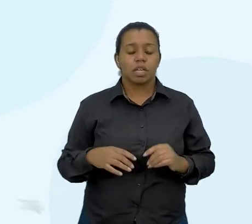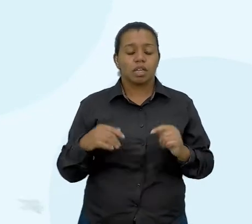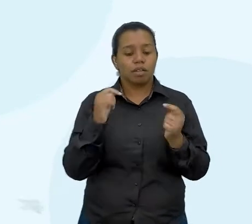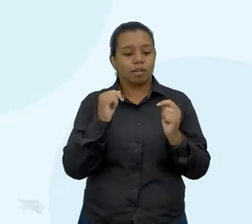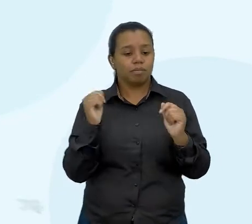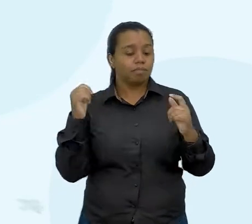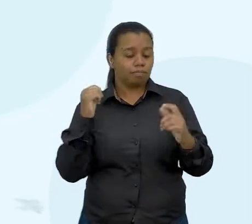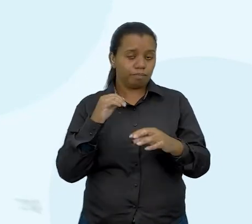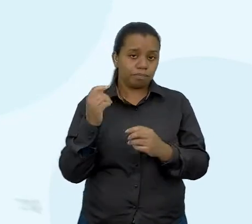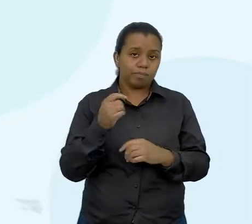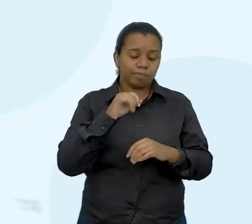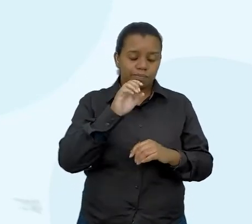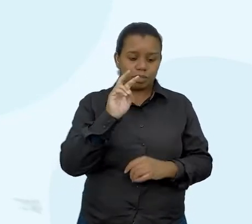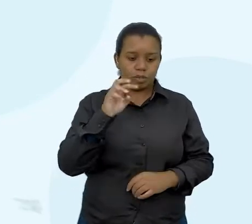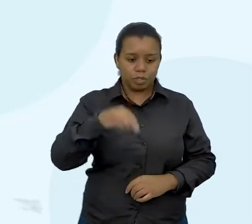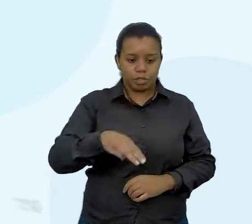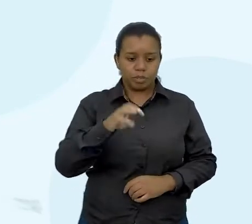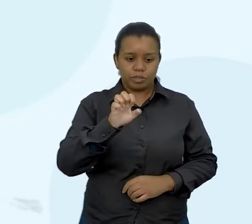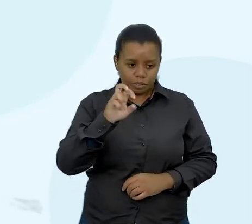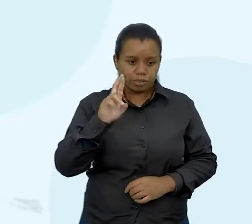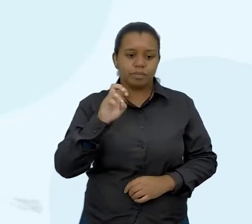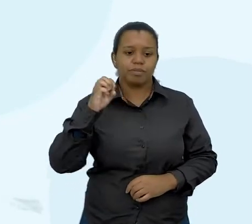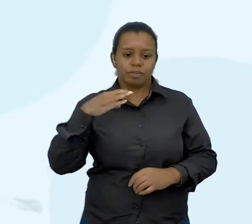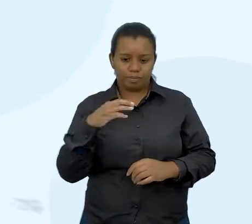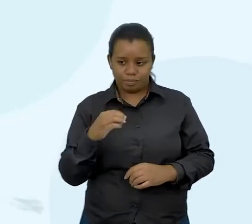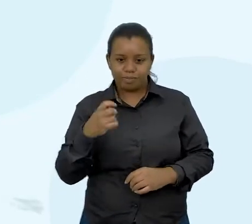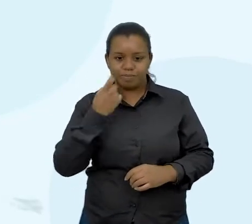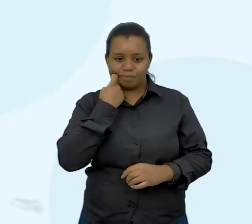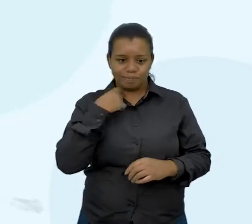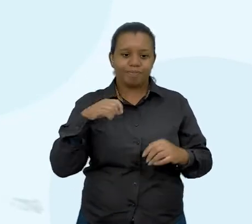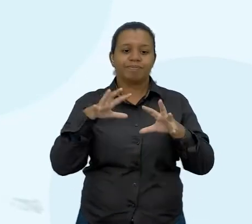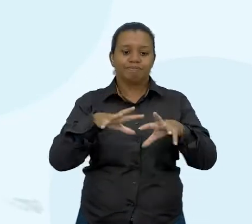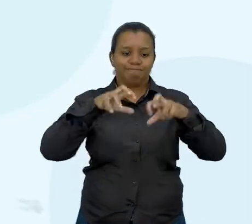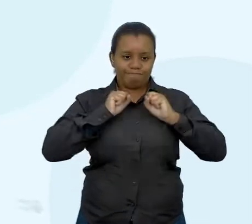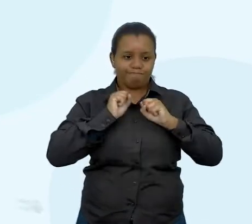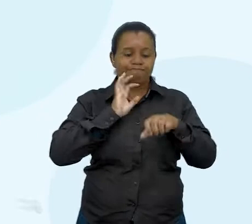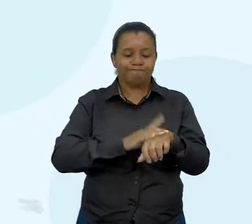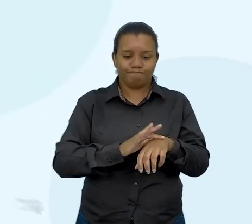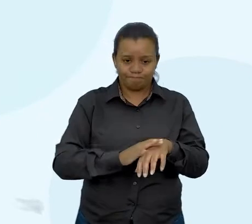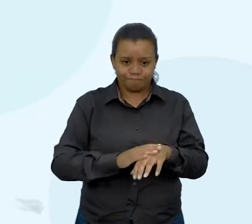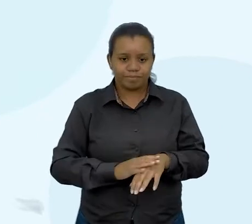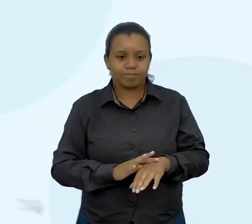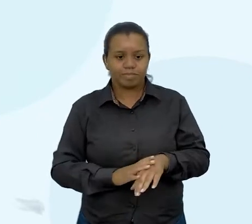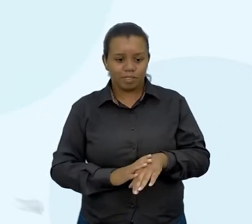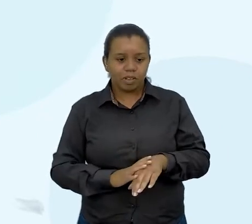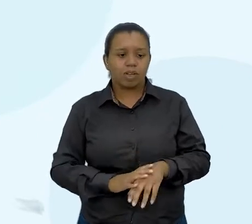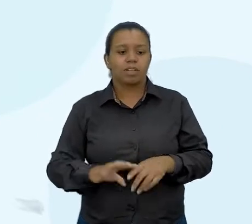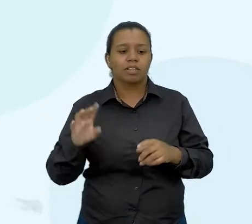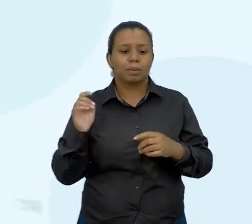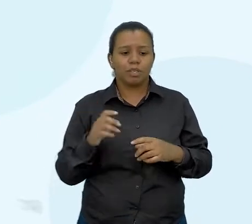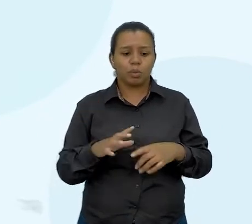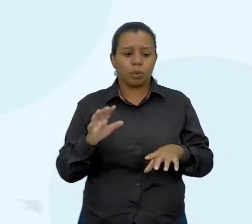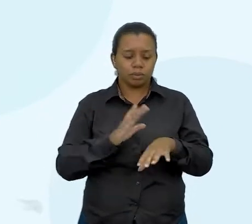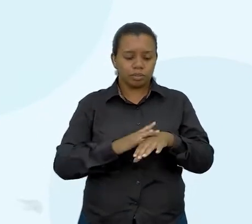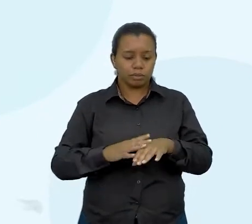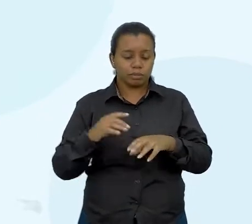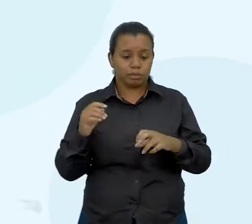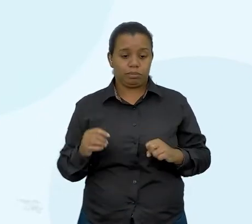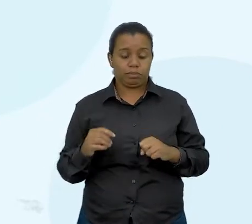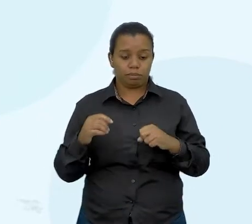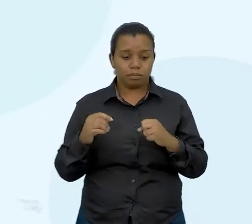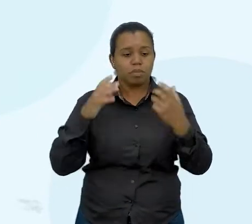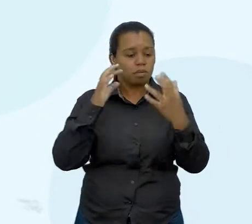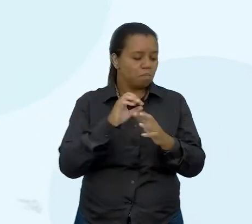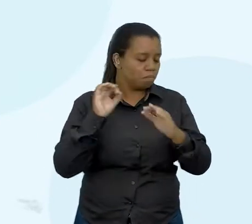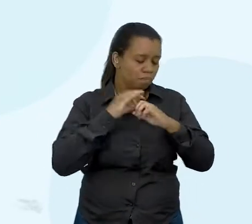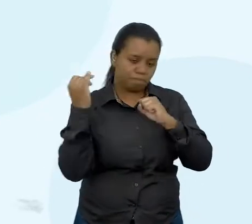níveis de mercúrio em peixes consumidos por moradores locais. Segunda, né, que o mundo se afasta da meta de eliminar a fome.